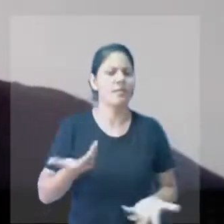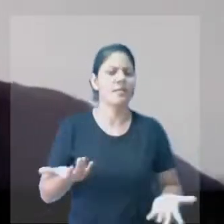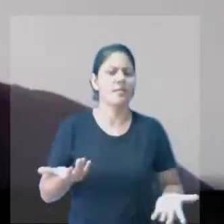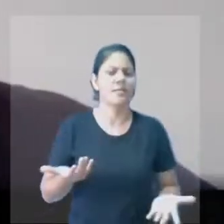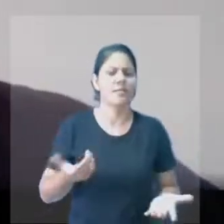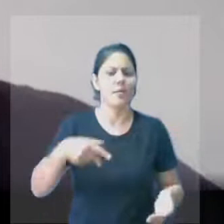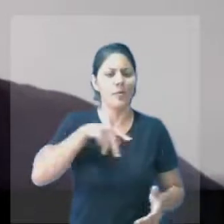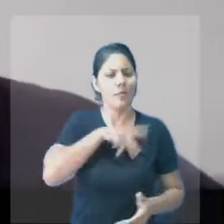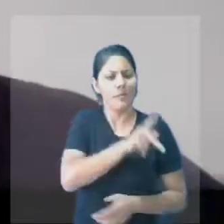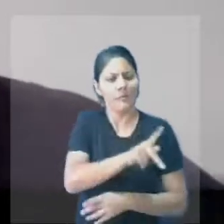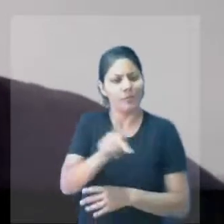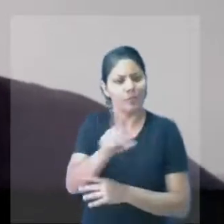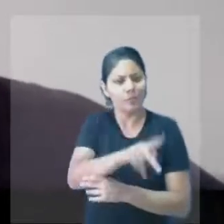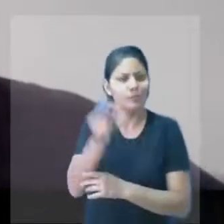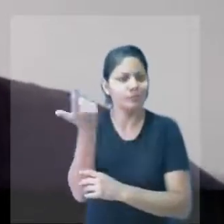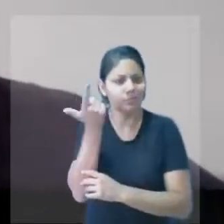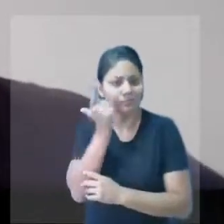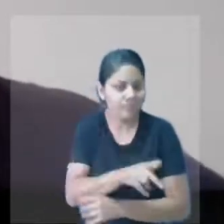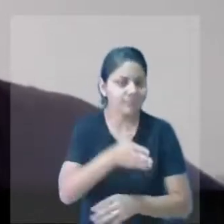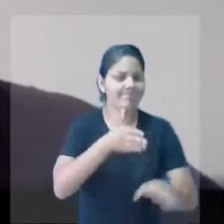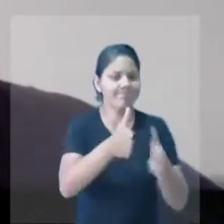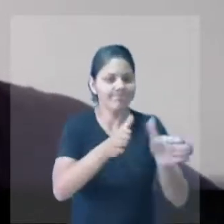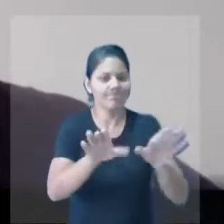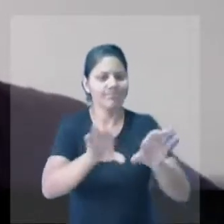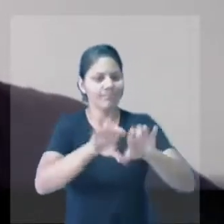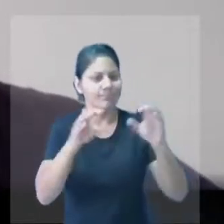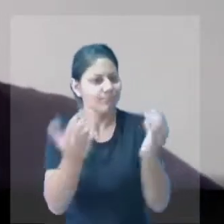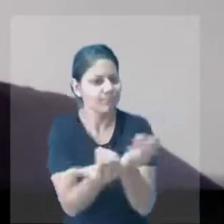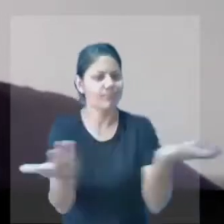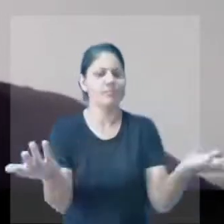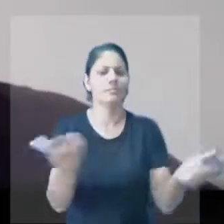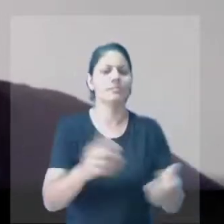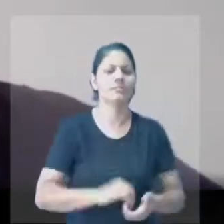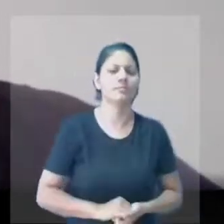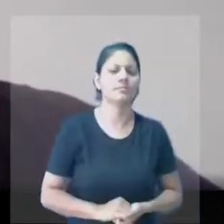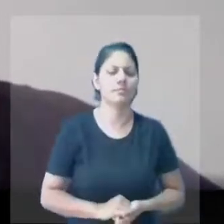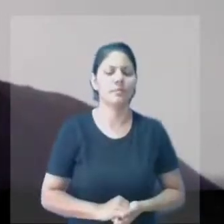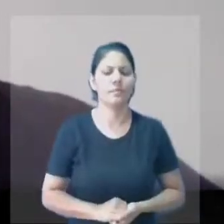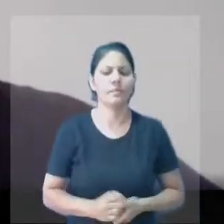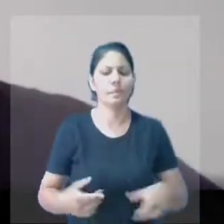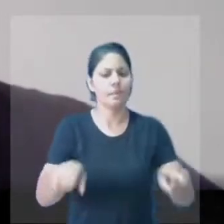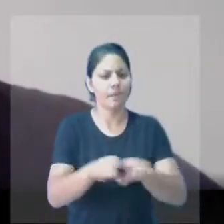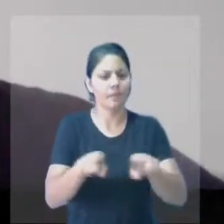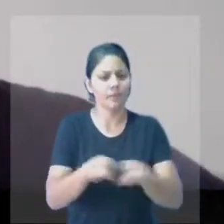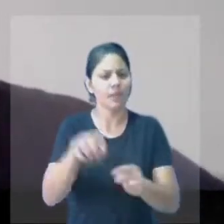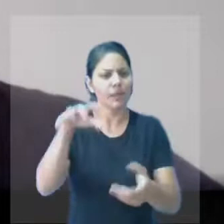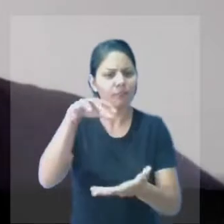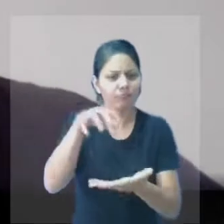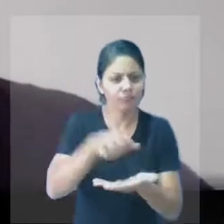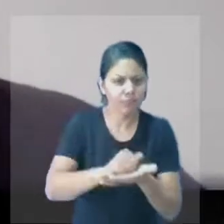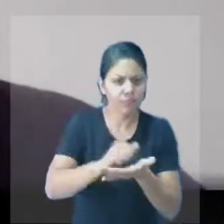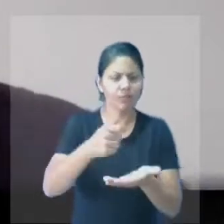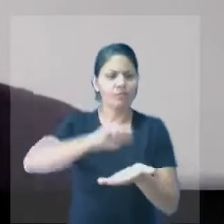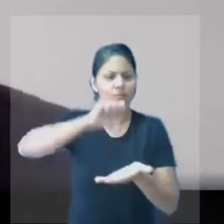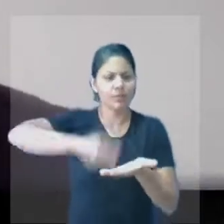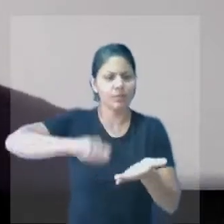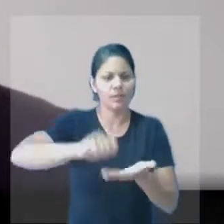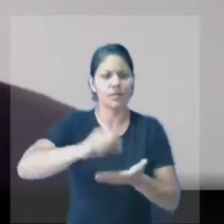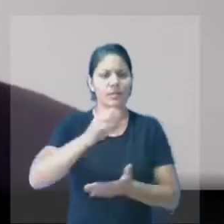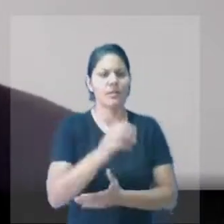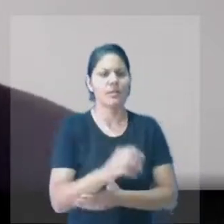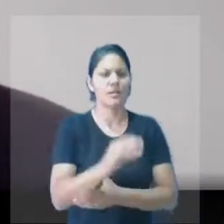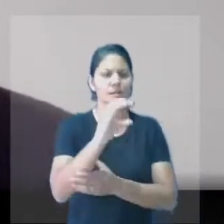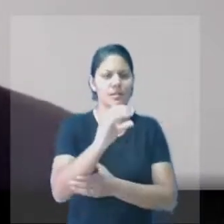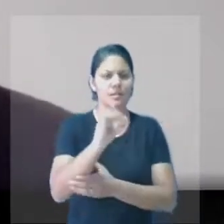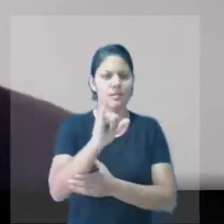como professor. Teve uma parte que eu fiz, fui assinante do Círculo do Livro. Eu recebia